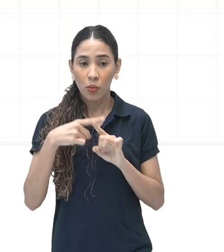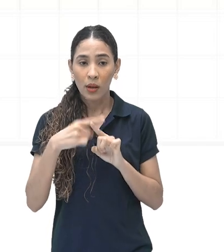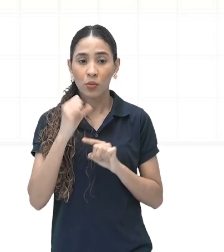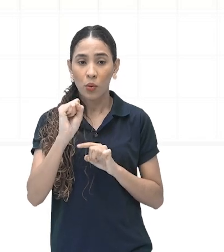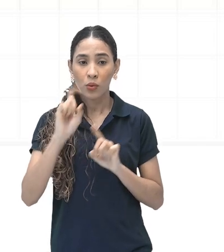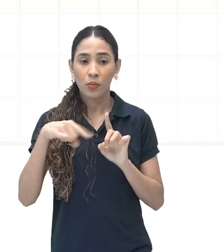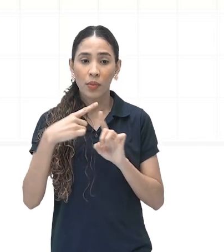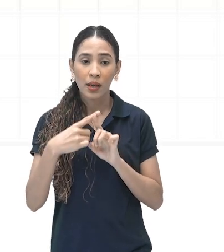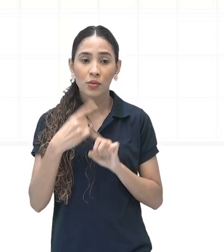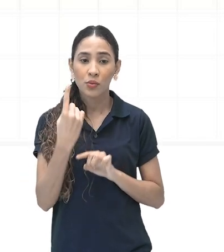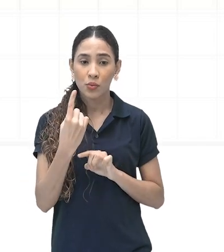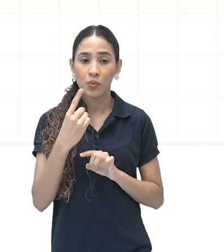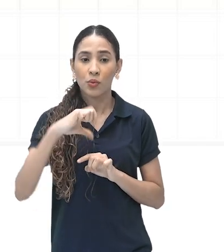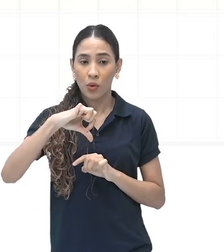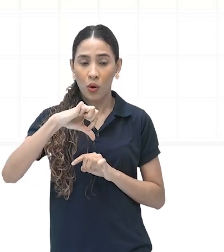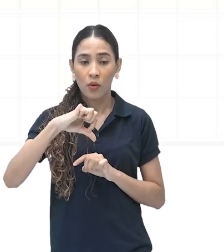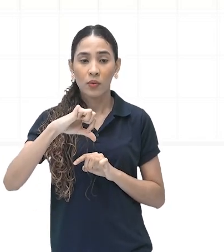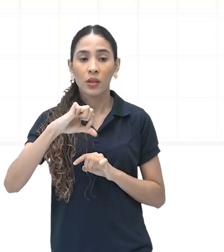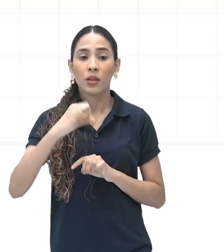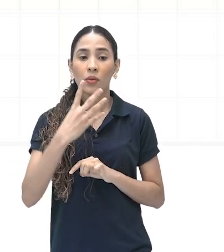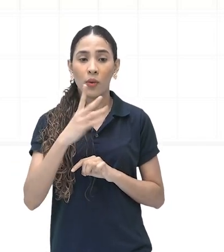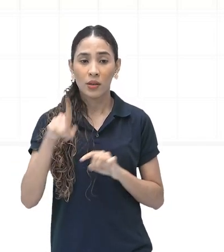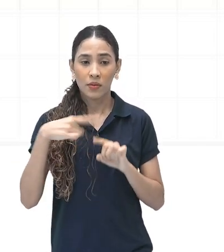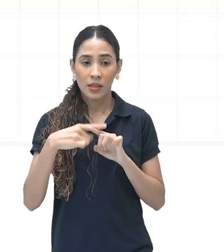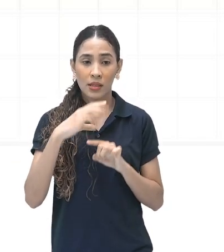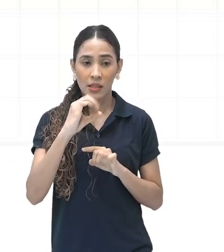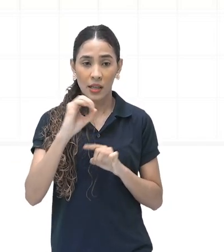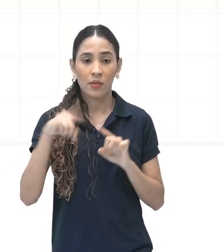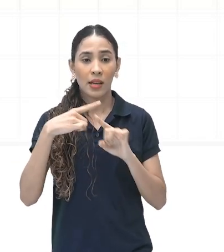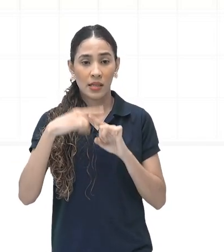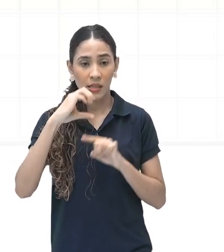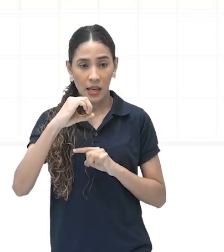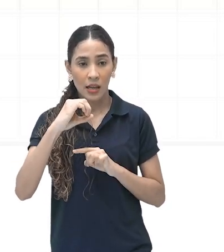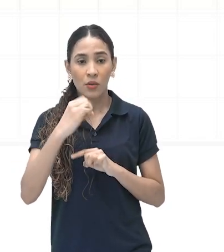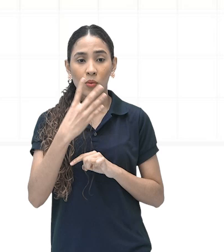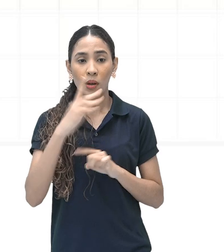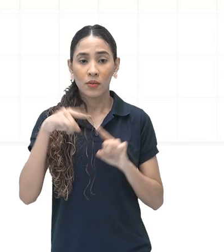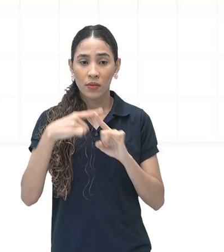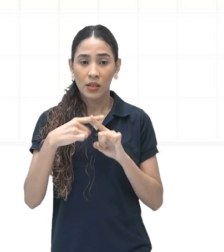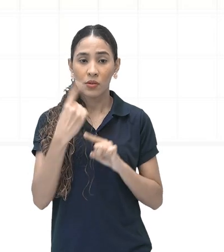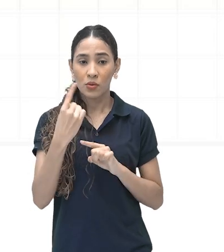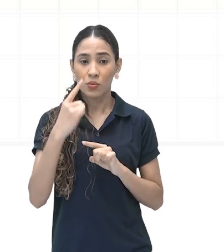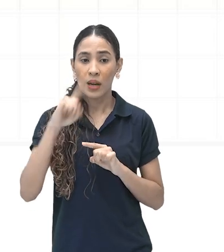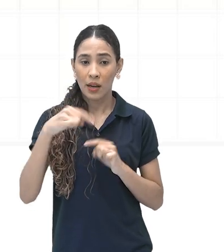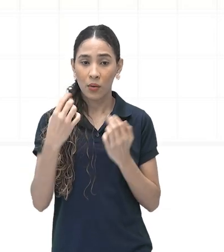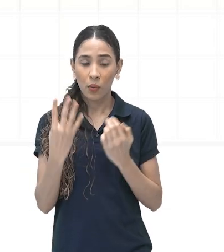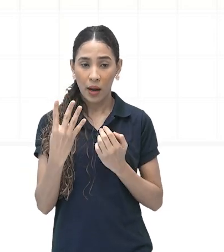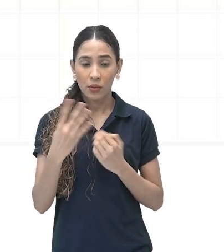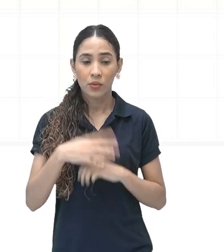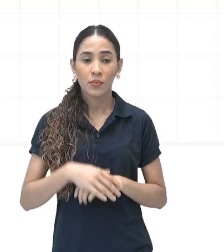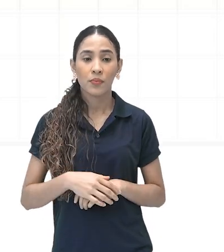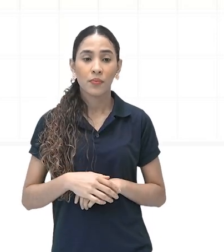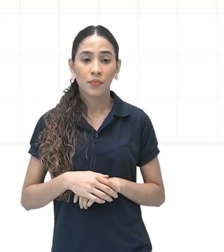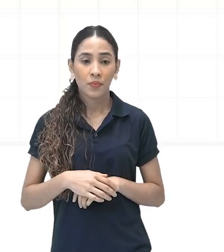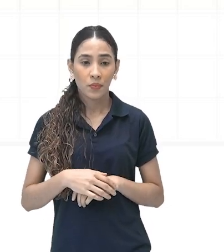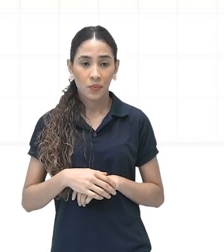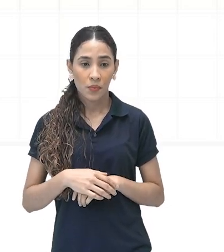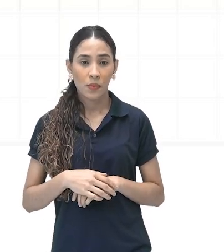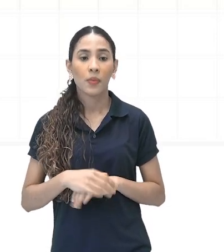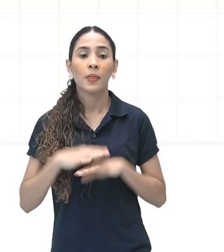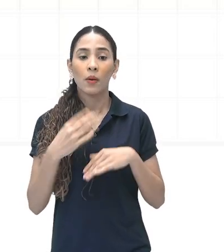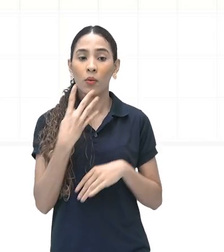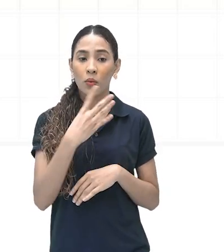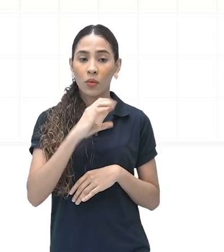mais 1 que subiu, 9. 4 vezes 0 é 0 e 4 vezes 1 é 4. Né? Então, já foi aí o 4